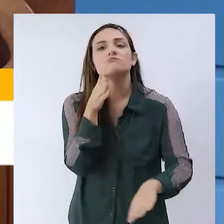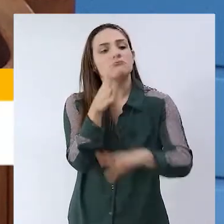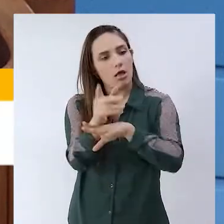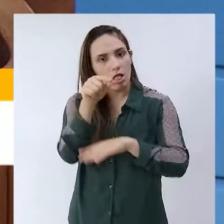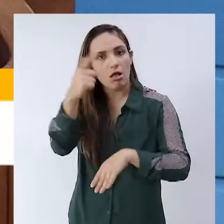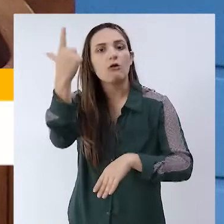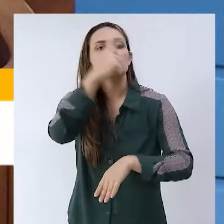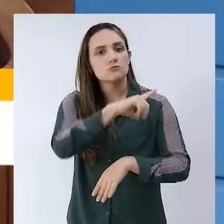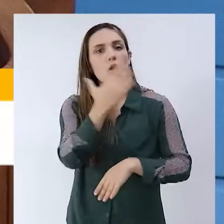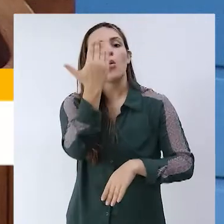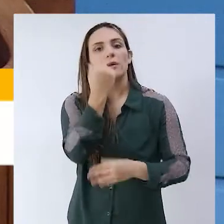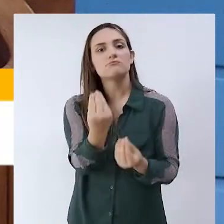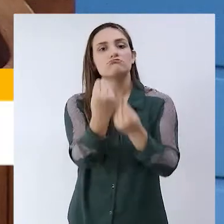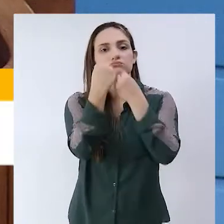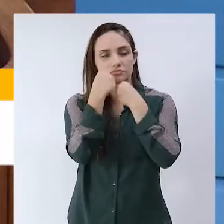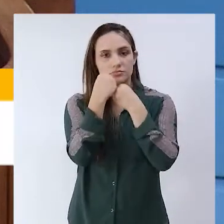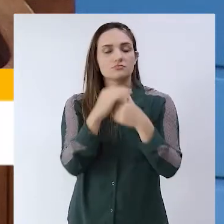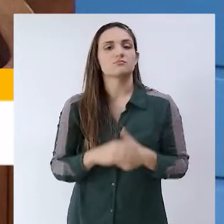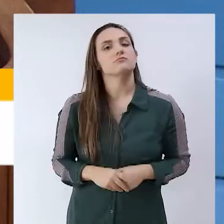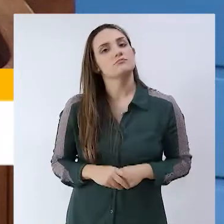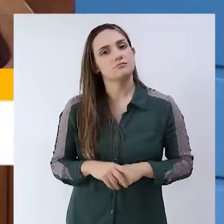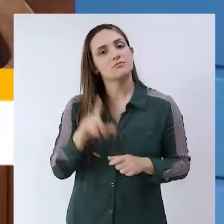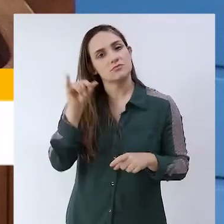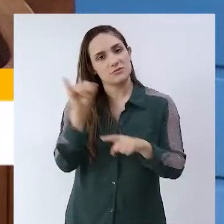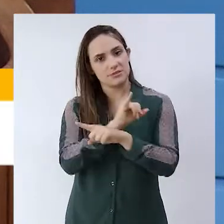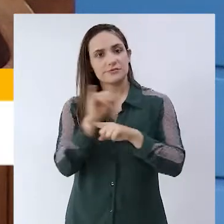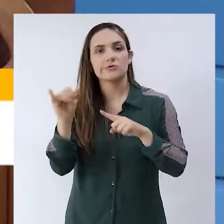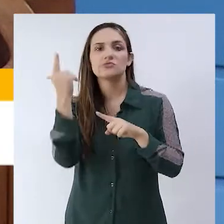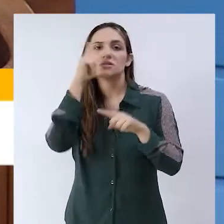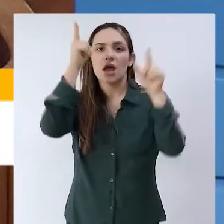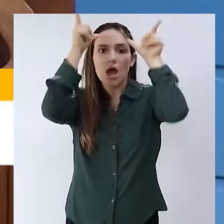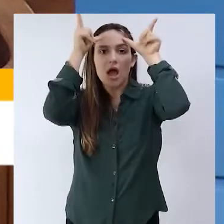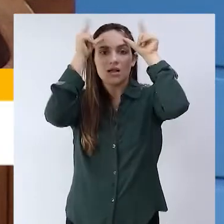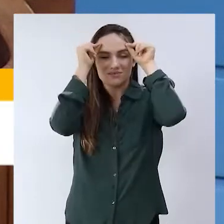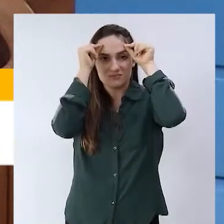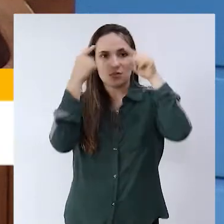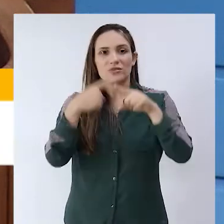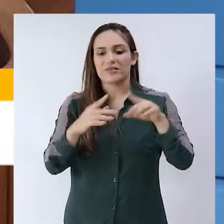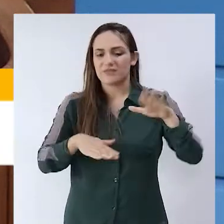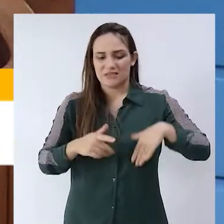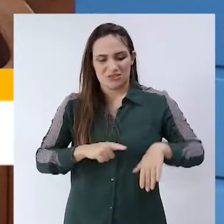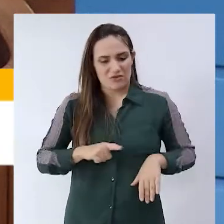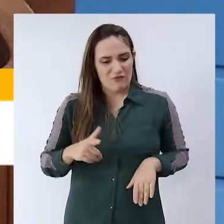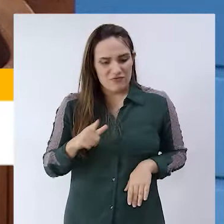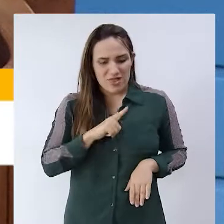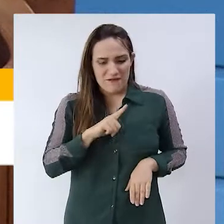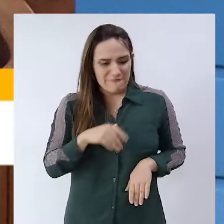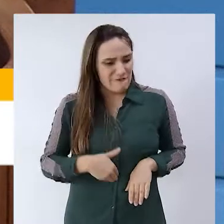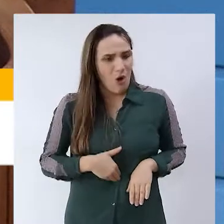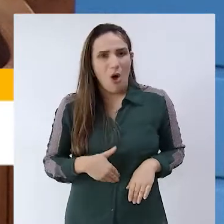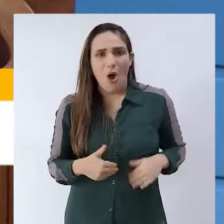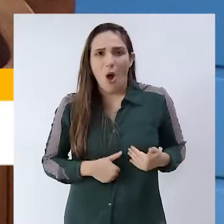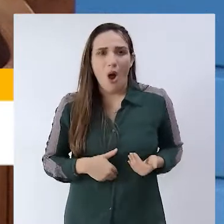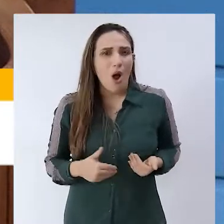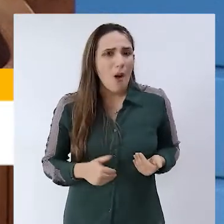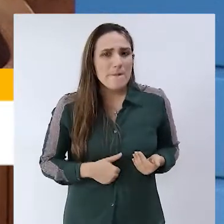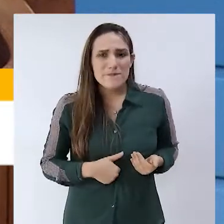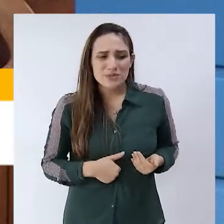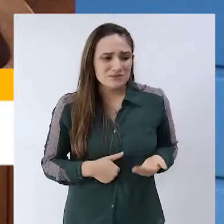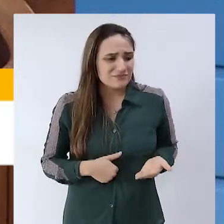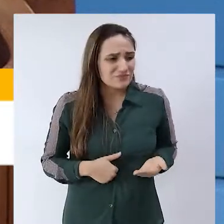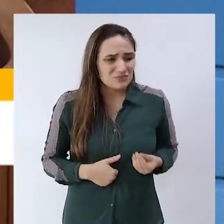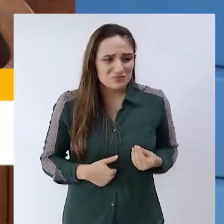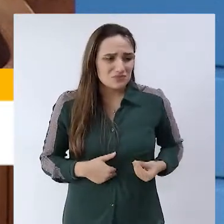região. Que viam ali uma forma de aliviar a sua fome, uma forma de ter